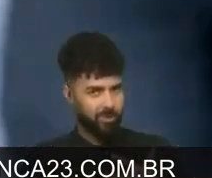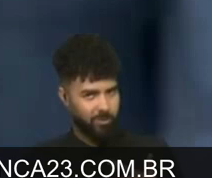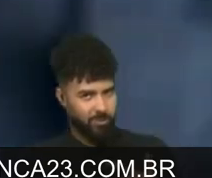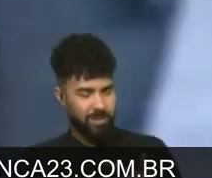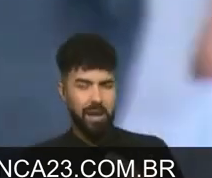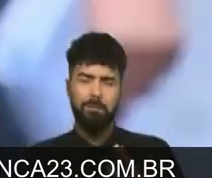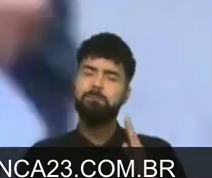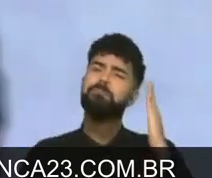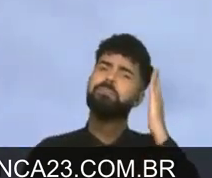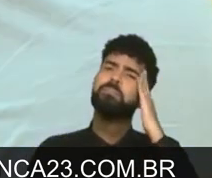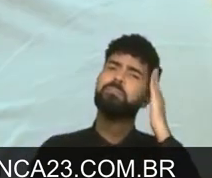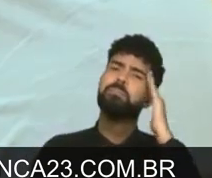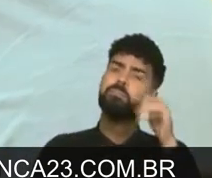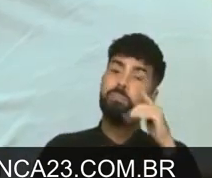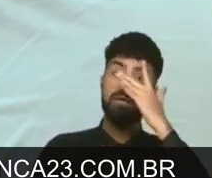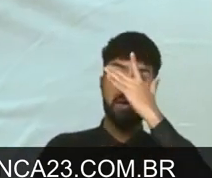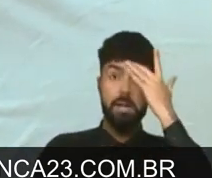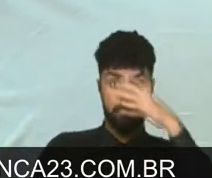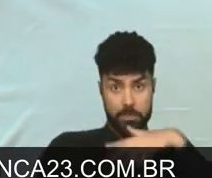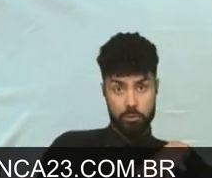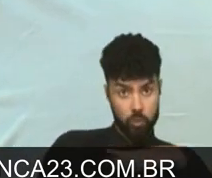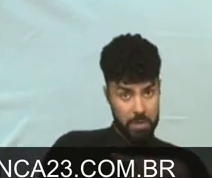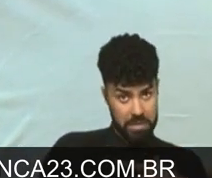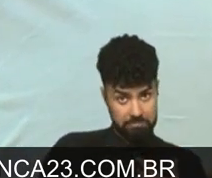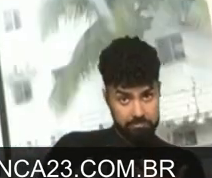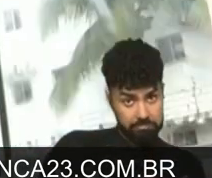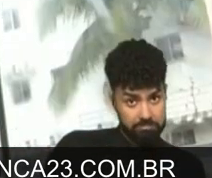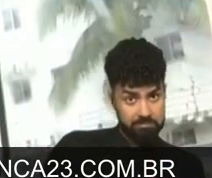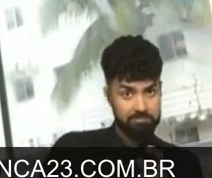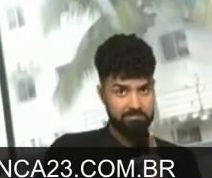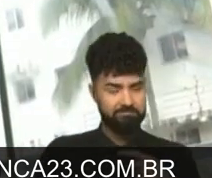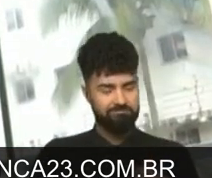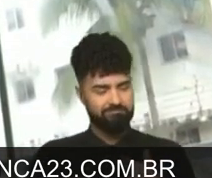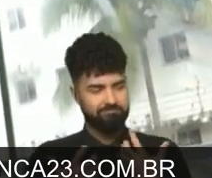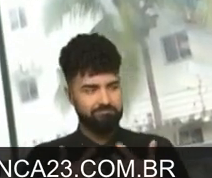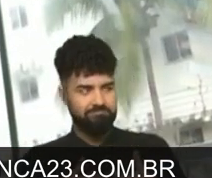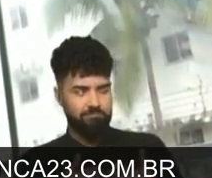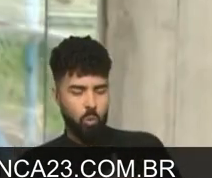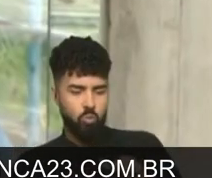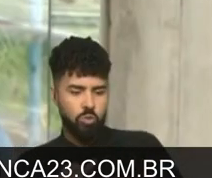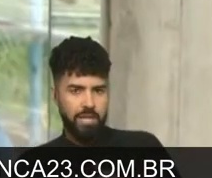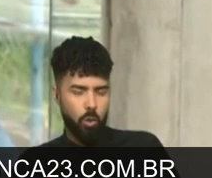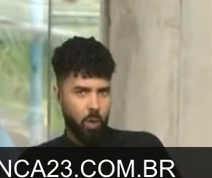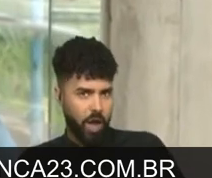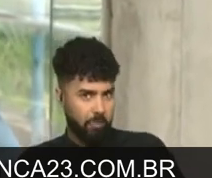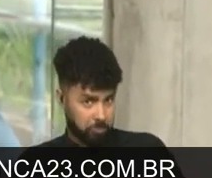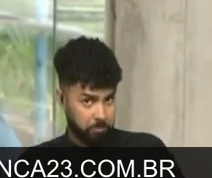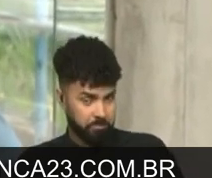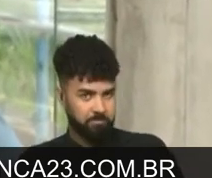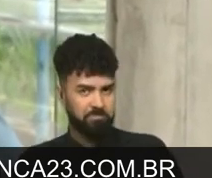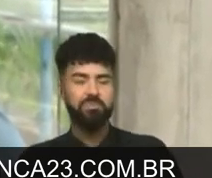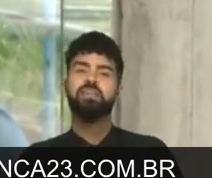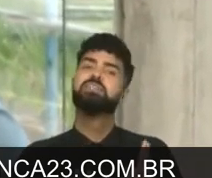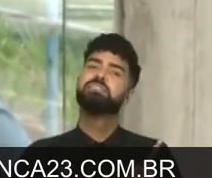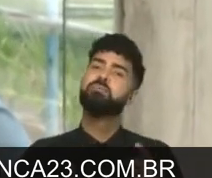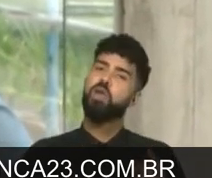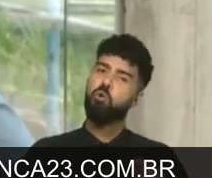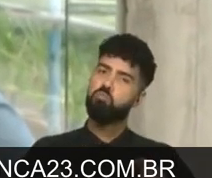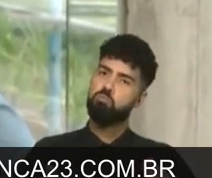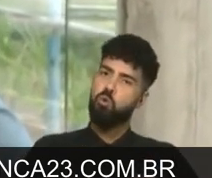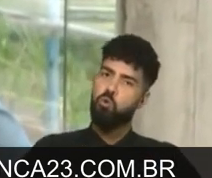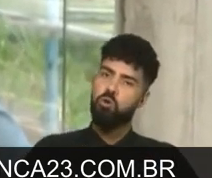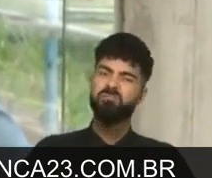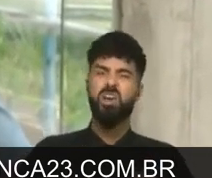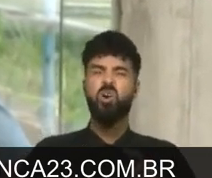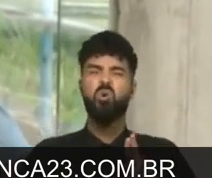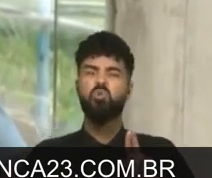resta saber se as pessoas estão dispostas a repensar seus hábitos. Sempre que eu posso, eu só